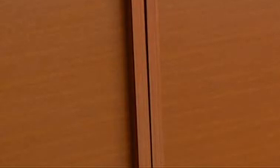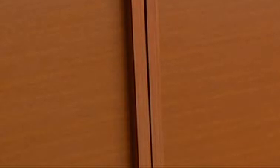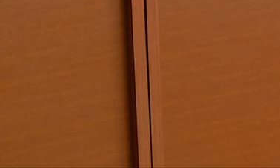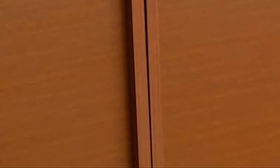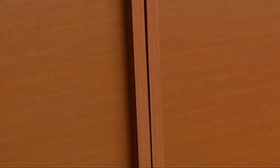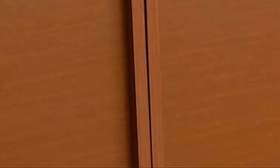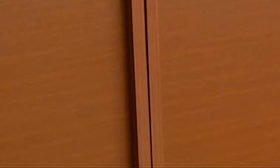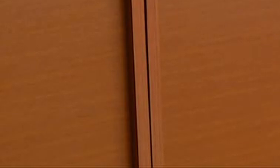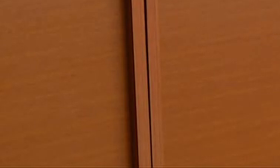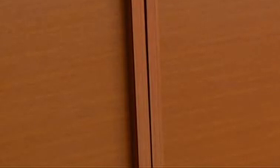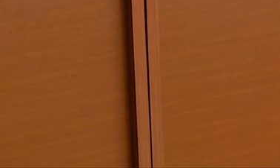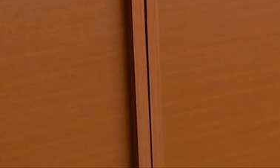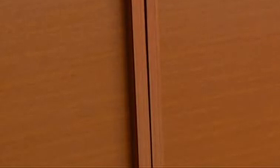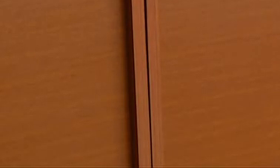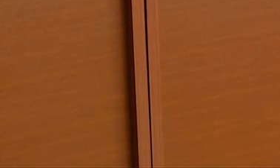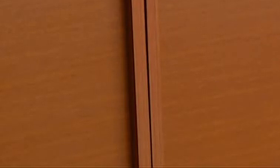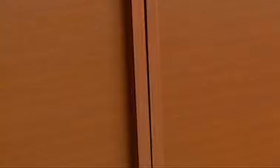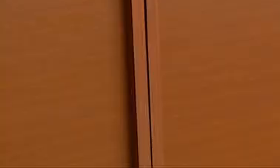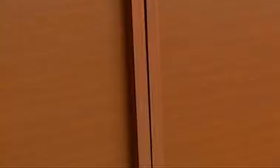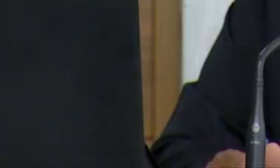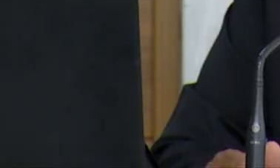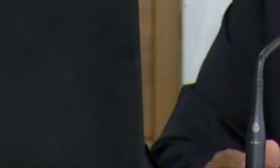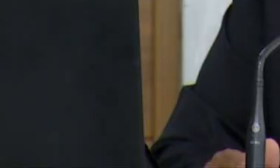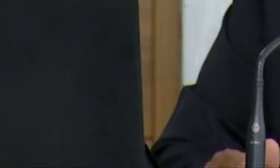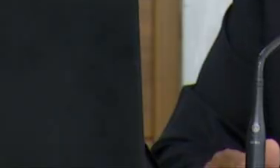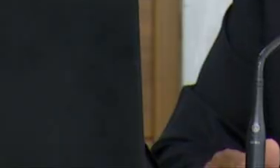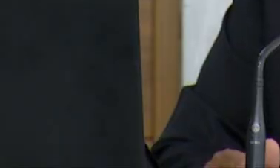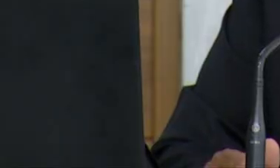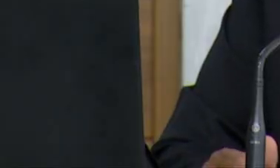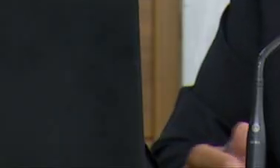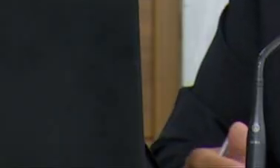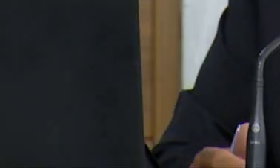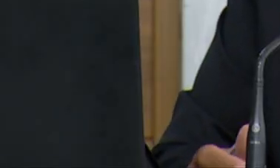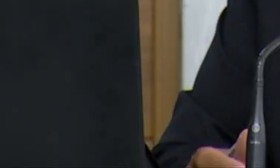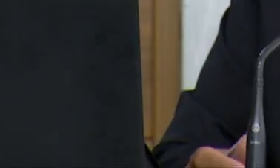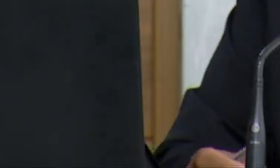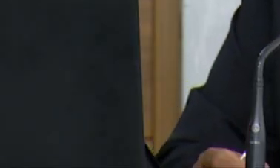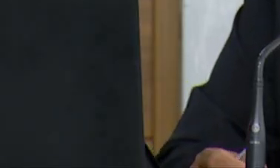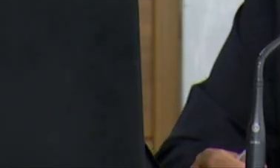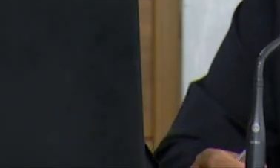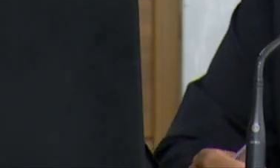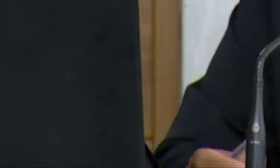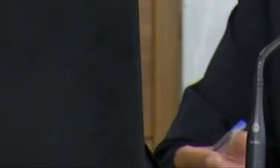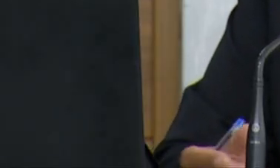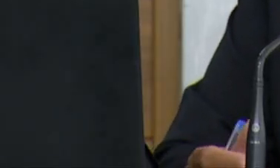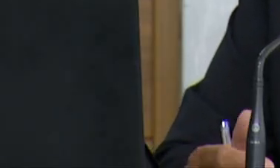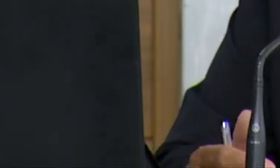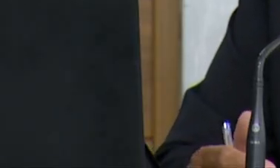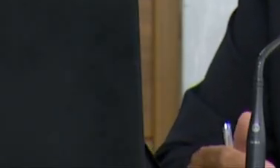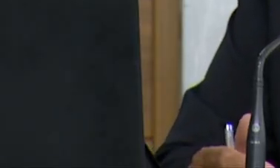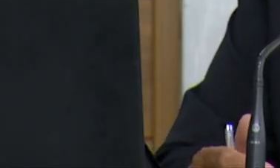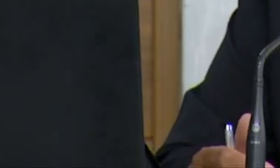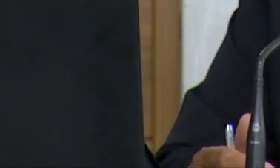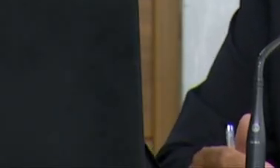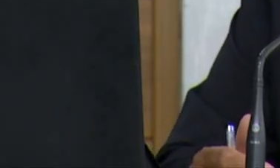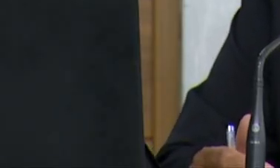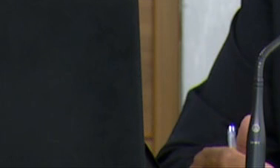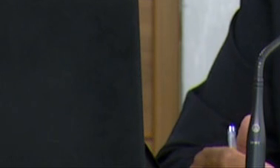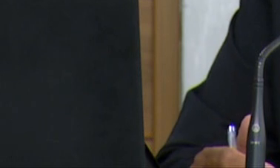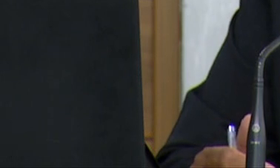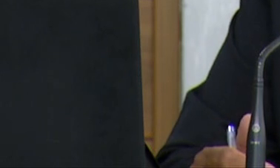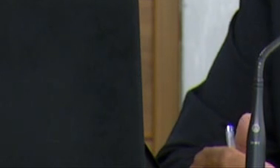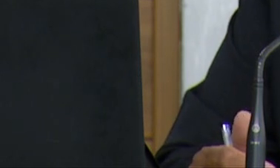Nesse momento, agora, eu gostaria de convidar o vereador João Donizete para que possa fazer a leitura.